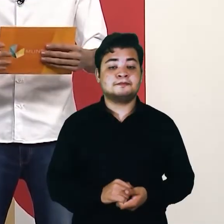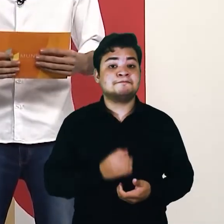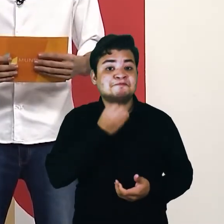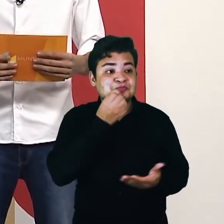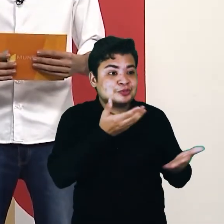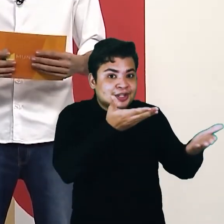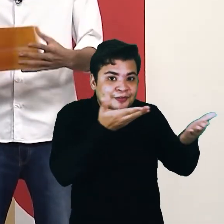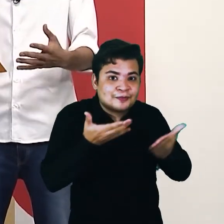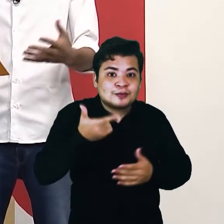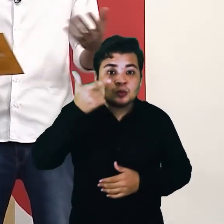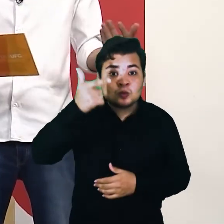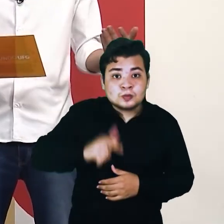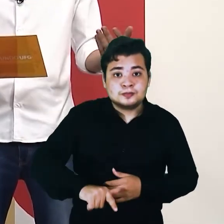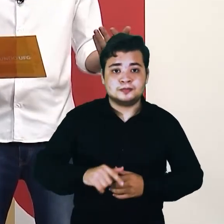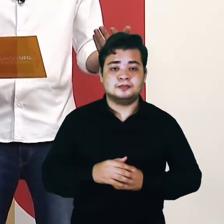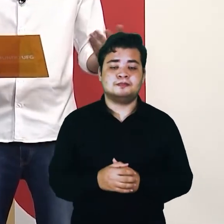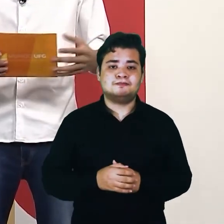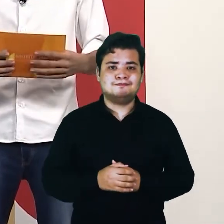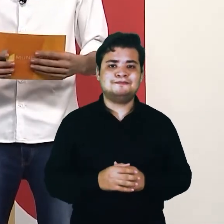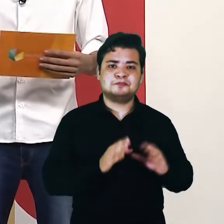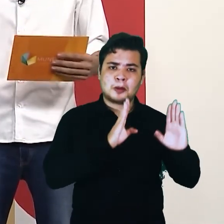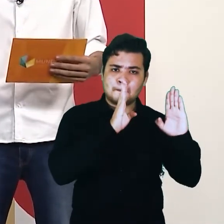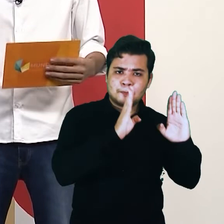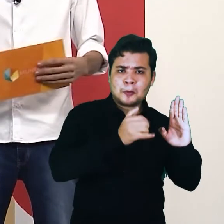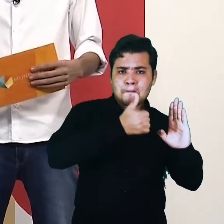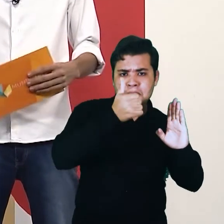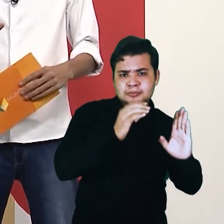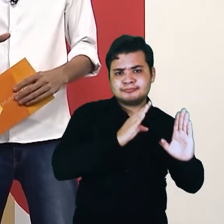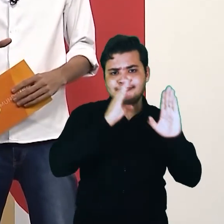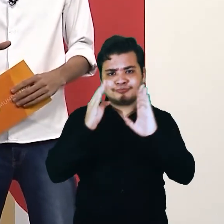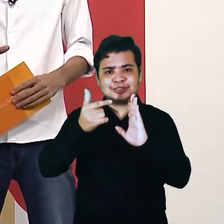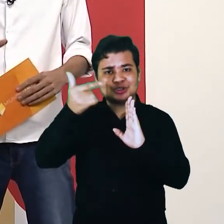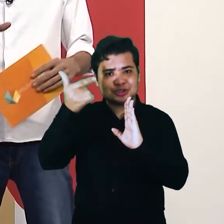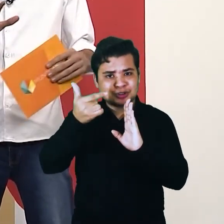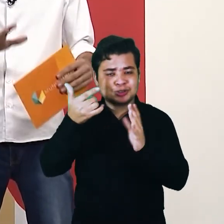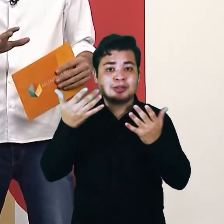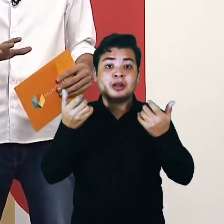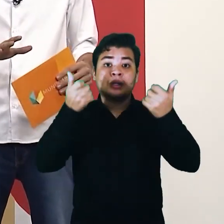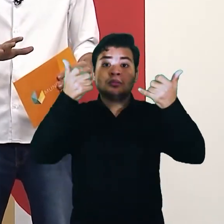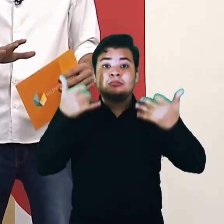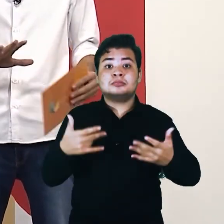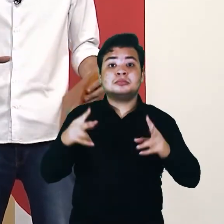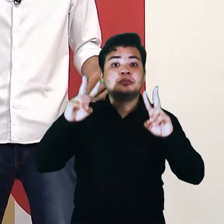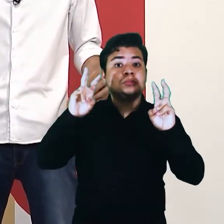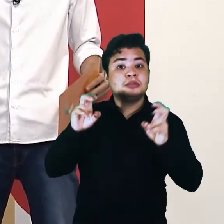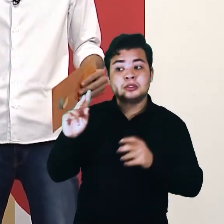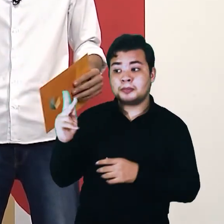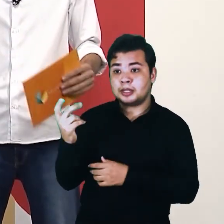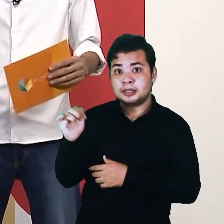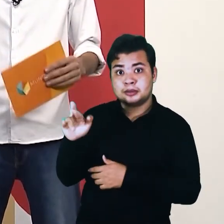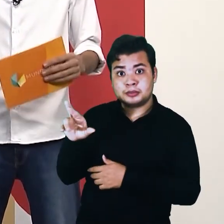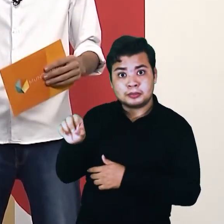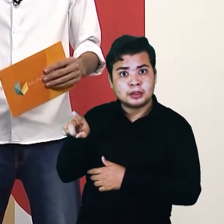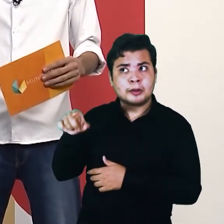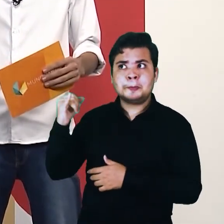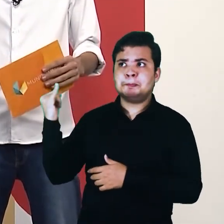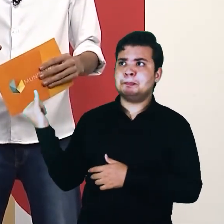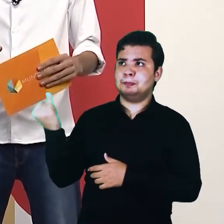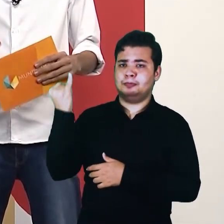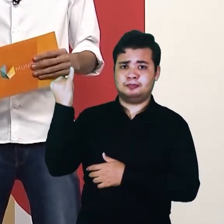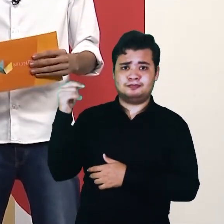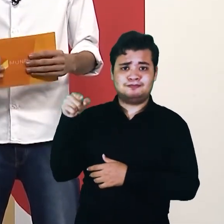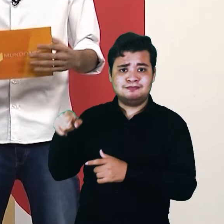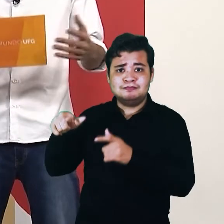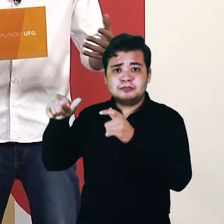Bem-vindos de volta! Nos blocos anteriores, a gente estava falando sobre a importância do herbário, esse espaço de conservação